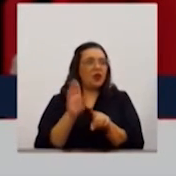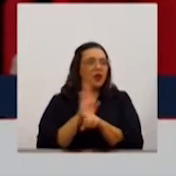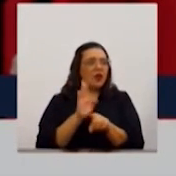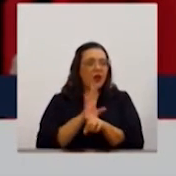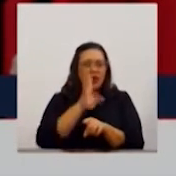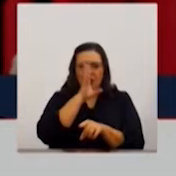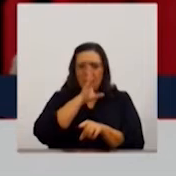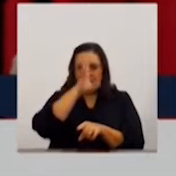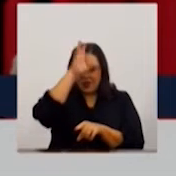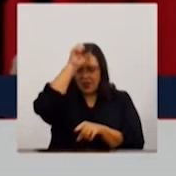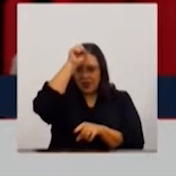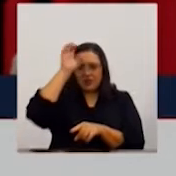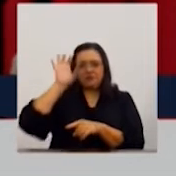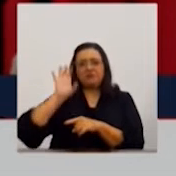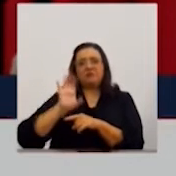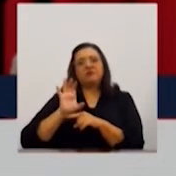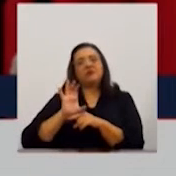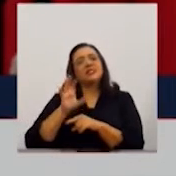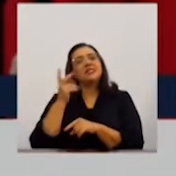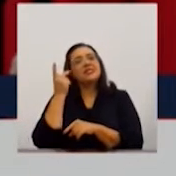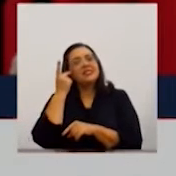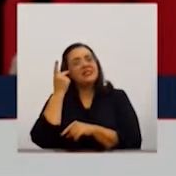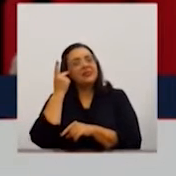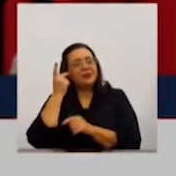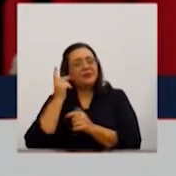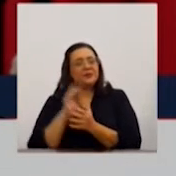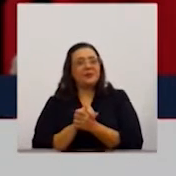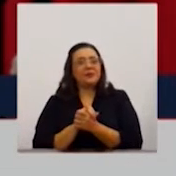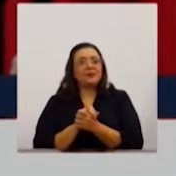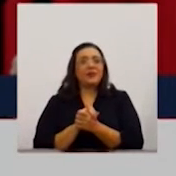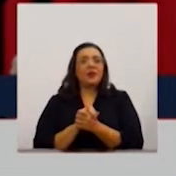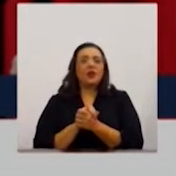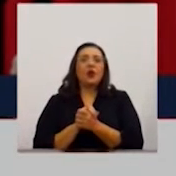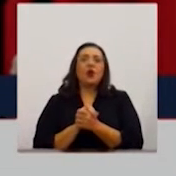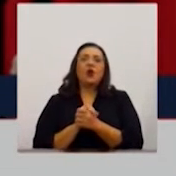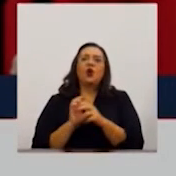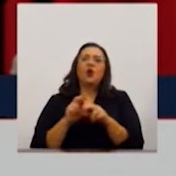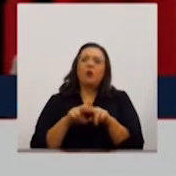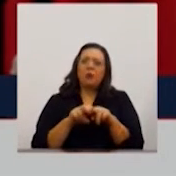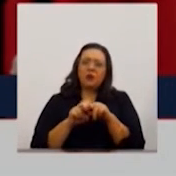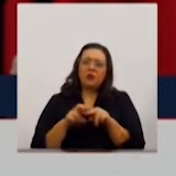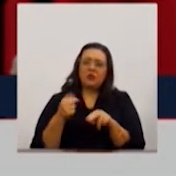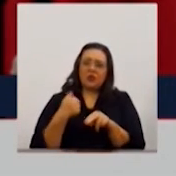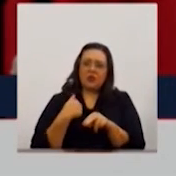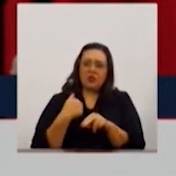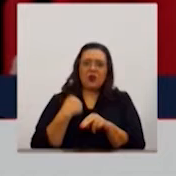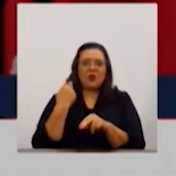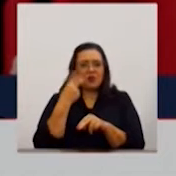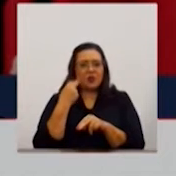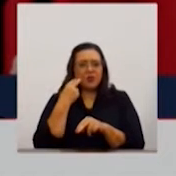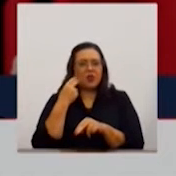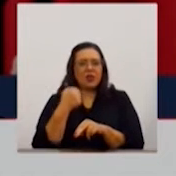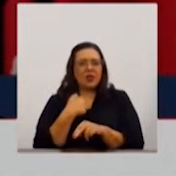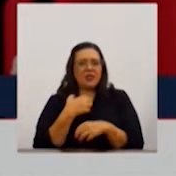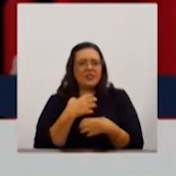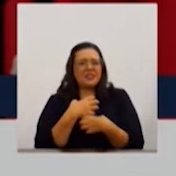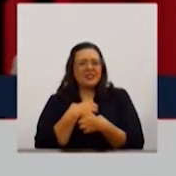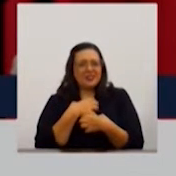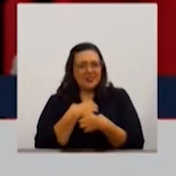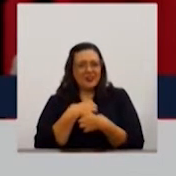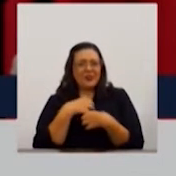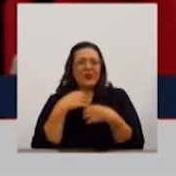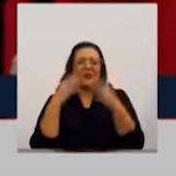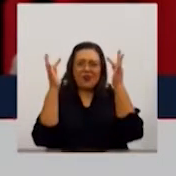Bombeiros Militar do Estado de São Paulo. E por isso, como legislador, sinto-me